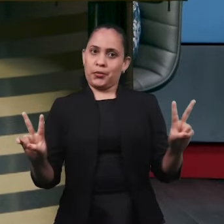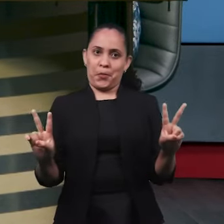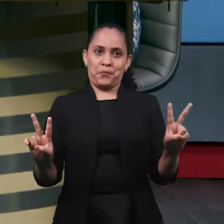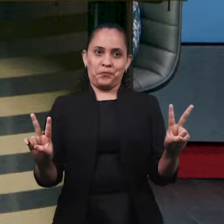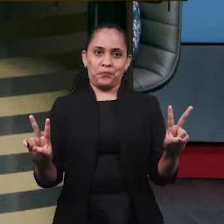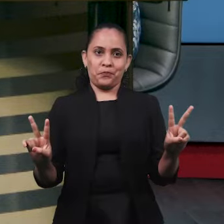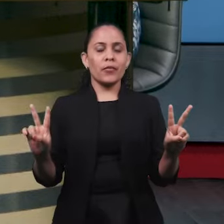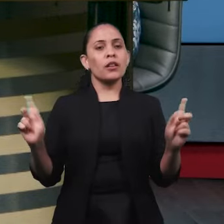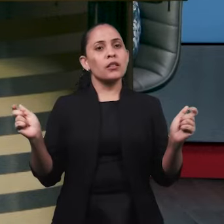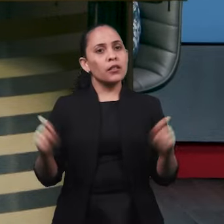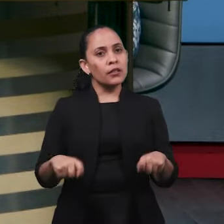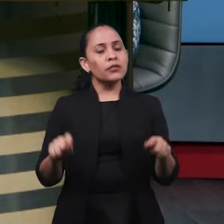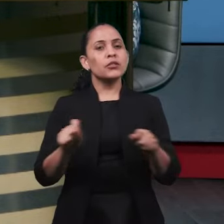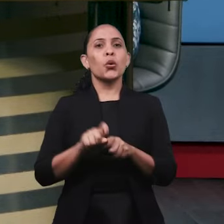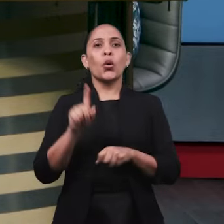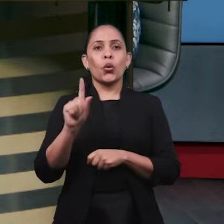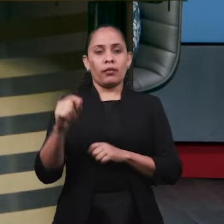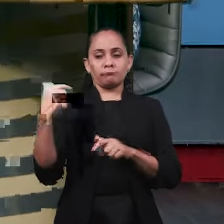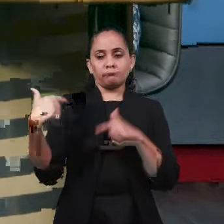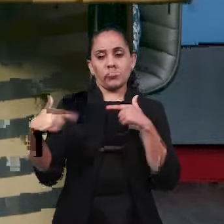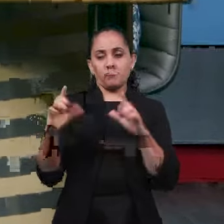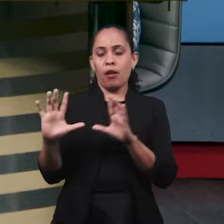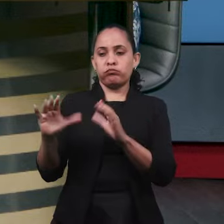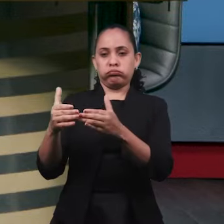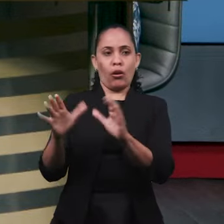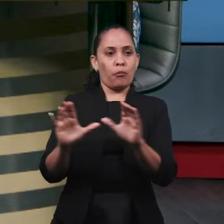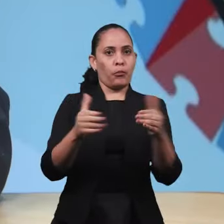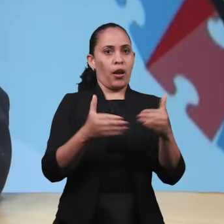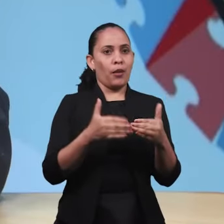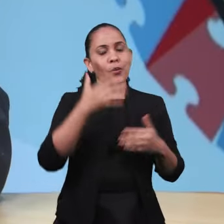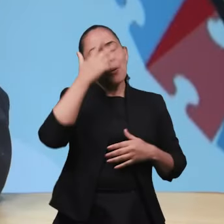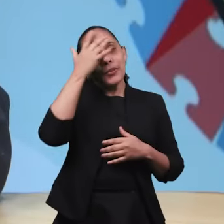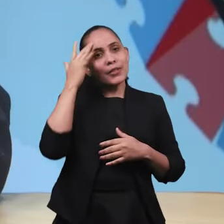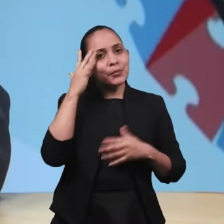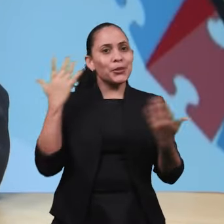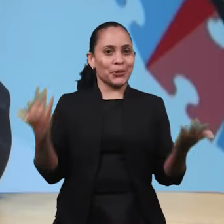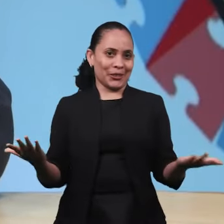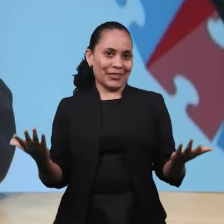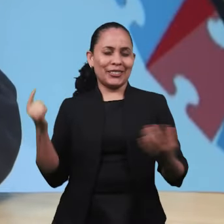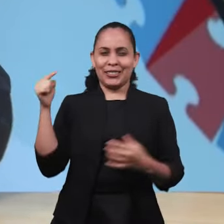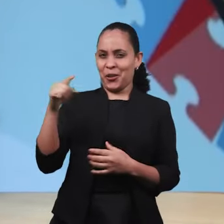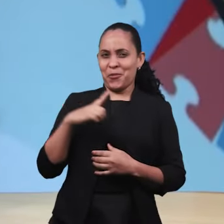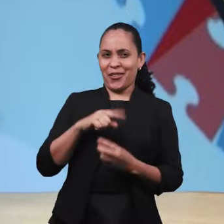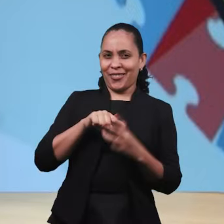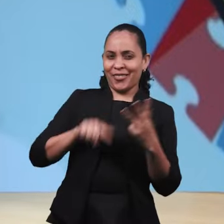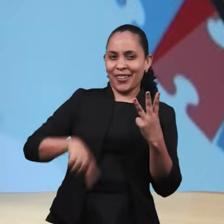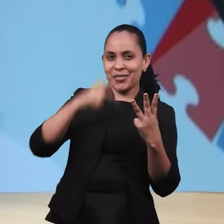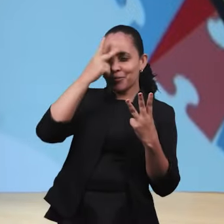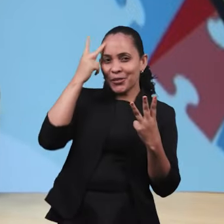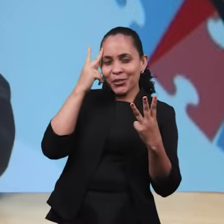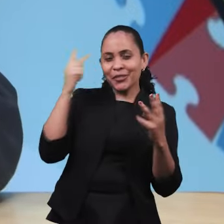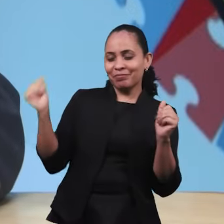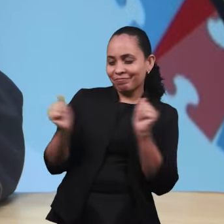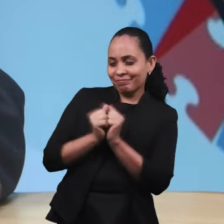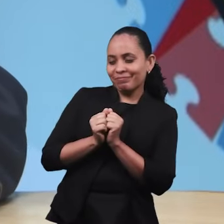Então, muitas vezes, você precisa fazer trabalhos em grupo com as pessoas. Então, você bota 3 pessoas, uma do lado